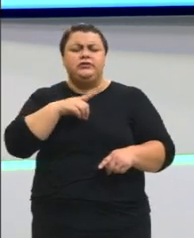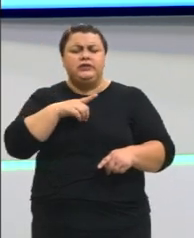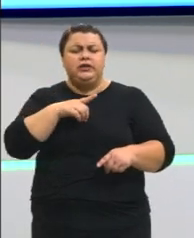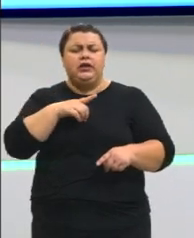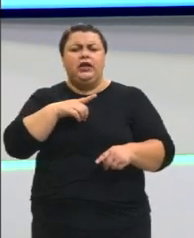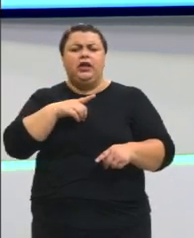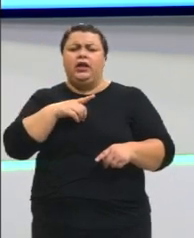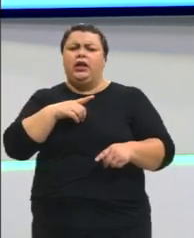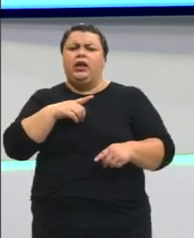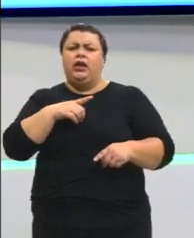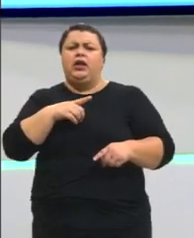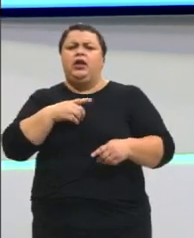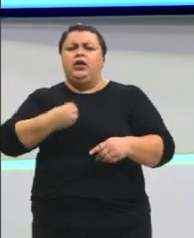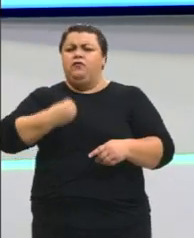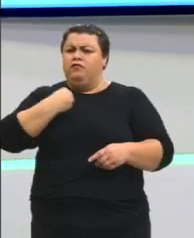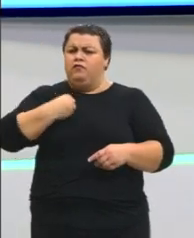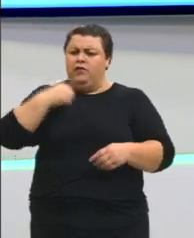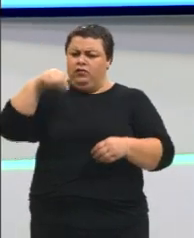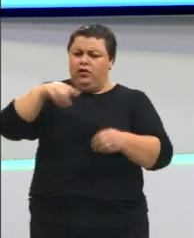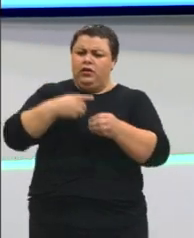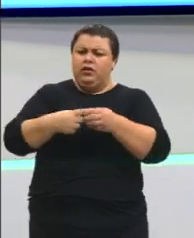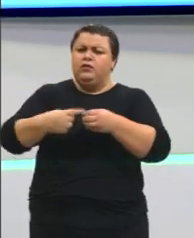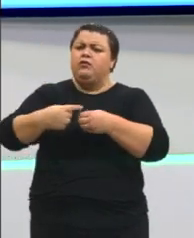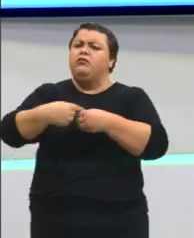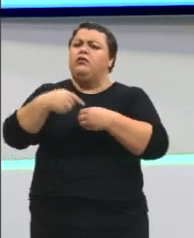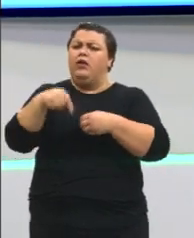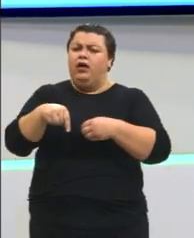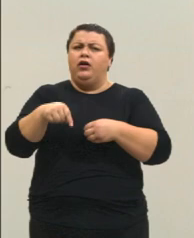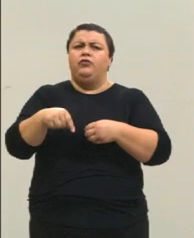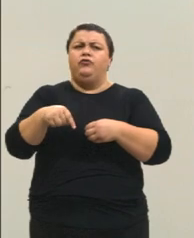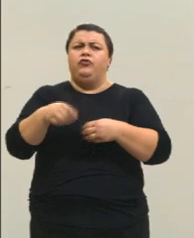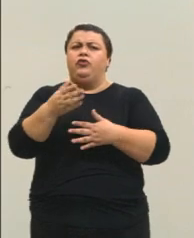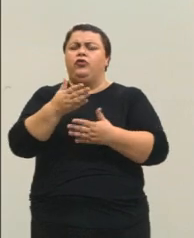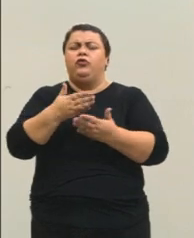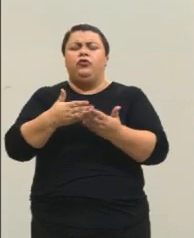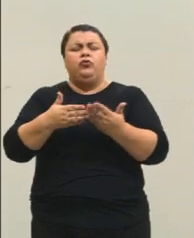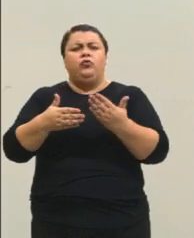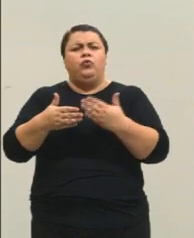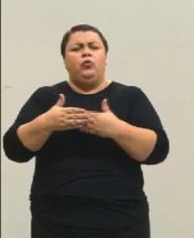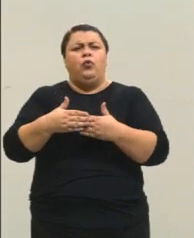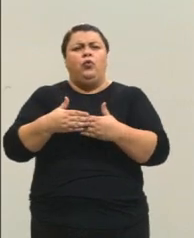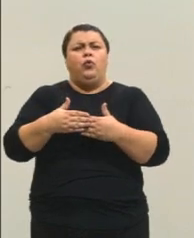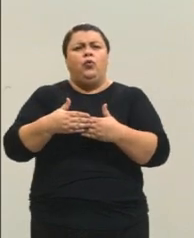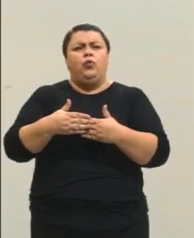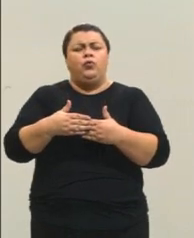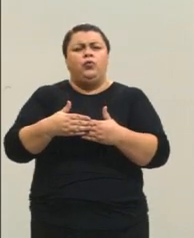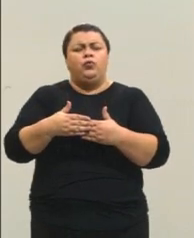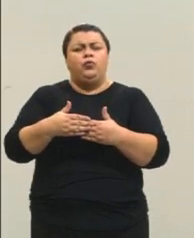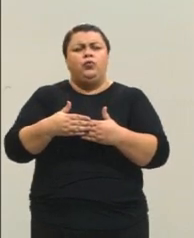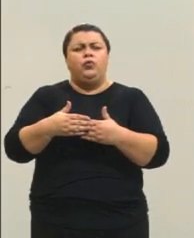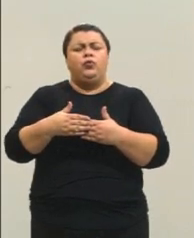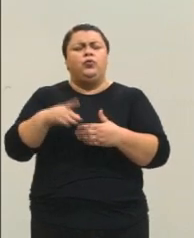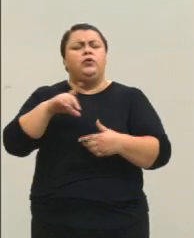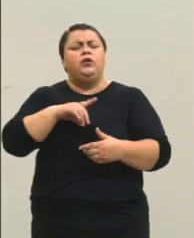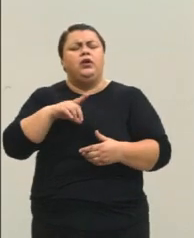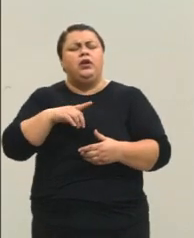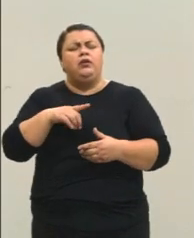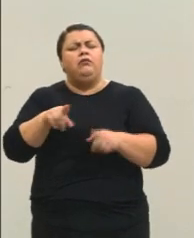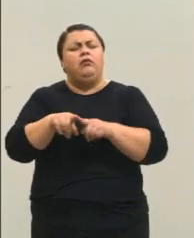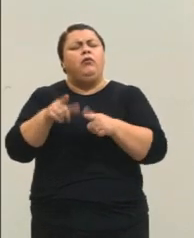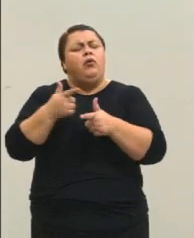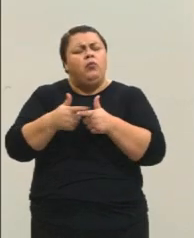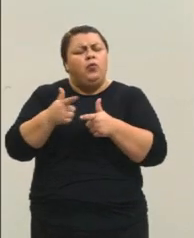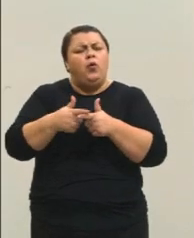senegaleses que estão na cidade de hoje e isso como tu comentou não é nenhum nenhum problema isso é extremamente